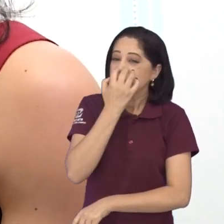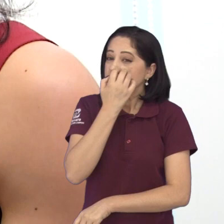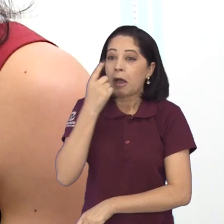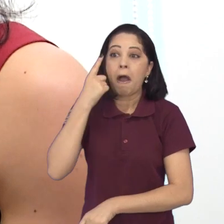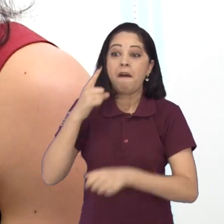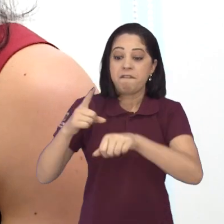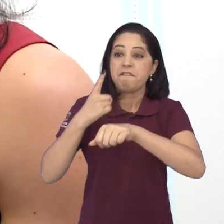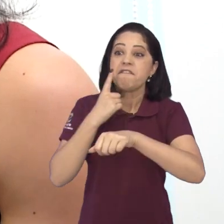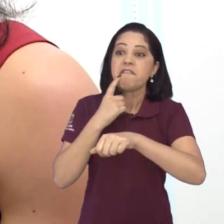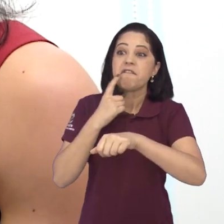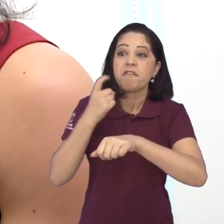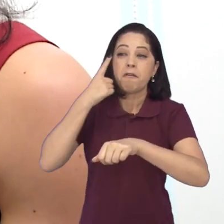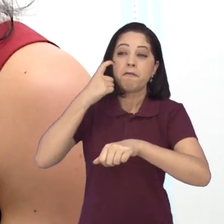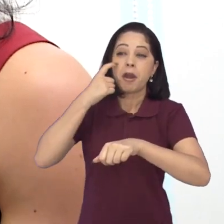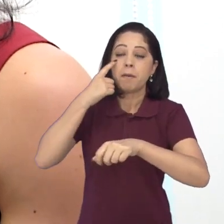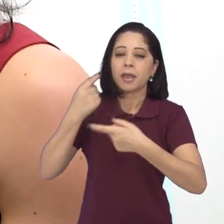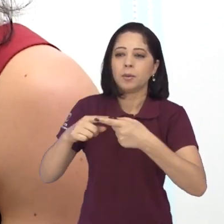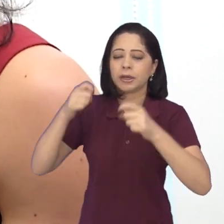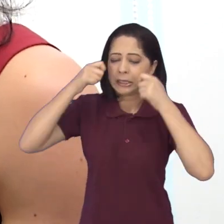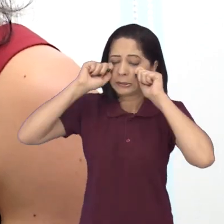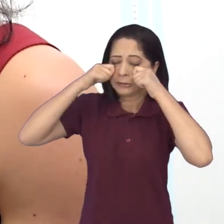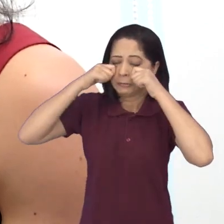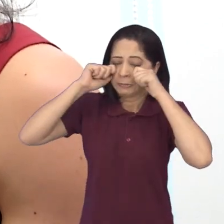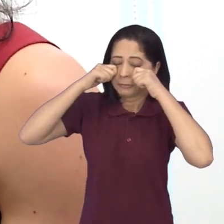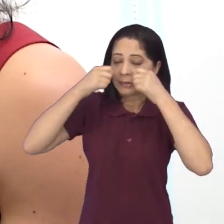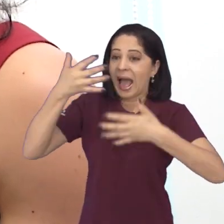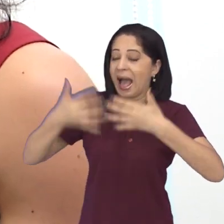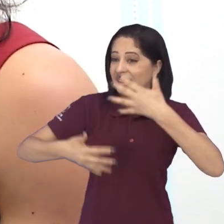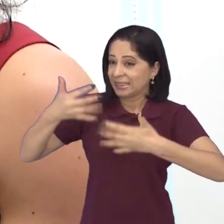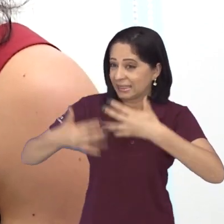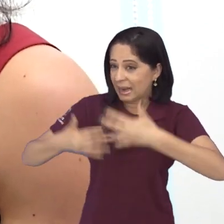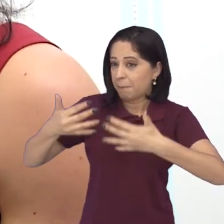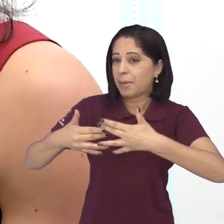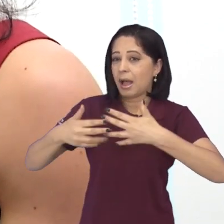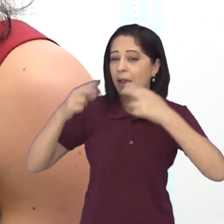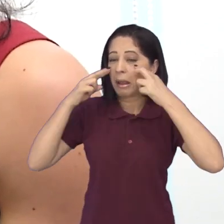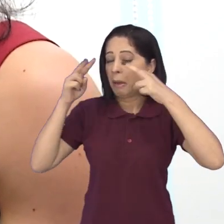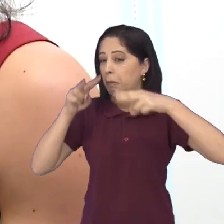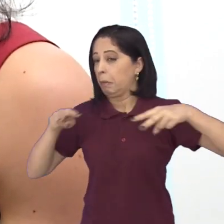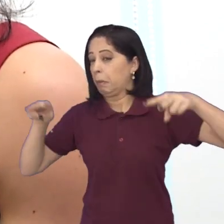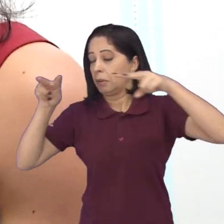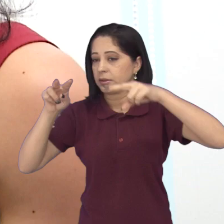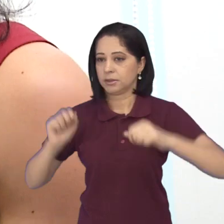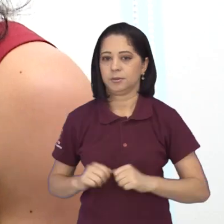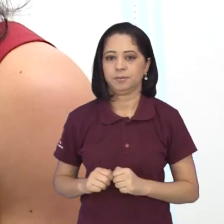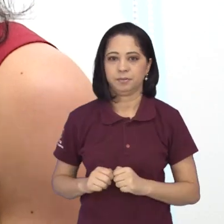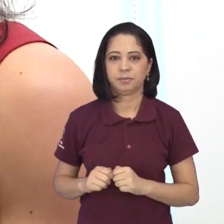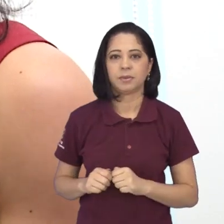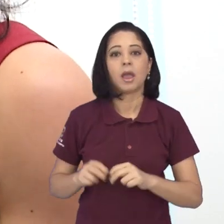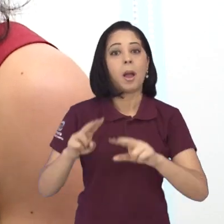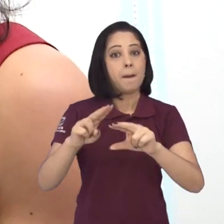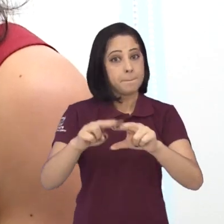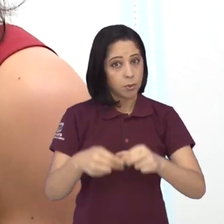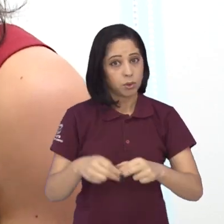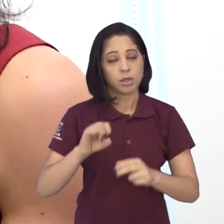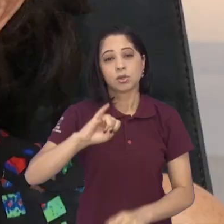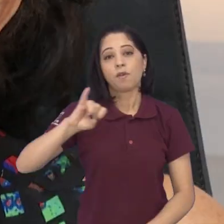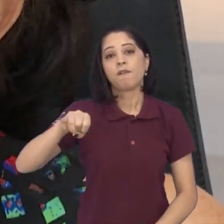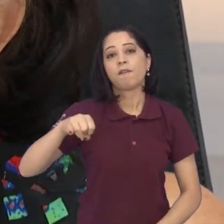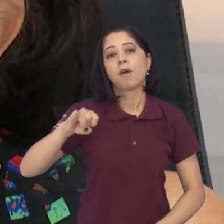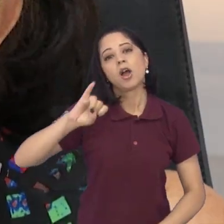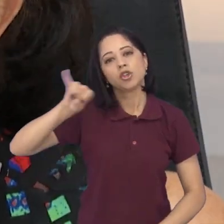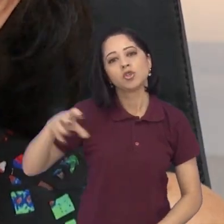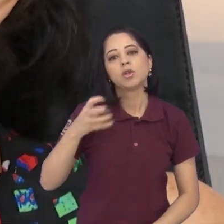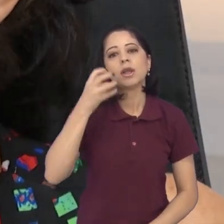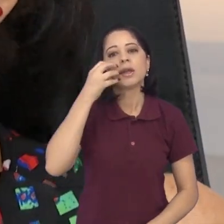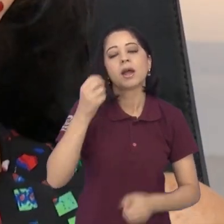as alergias oculares, que elas devem ser tratadas, porque o hábito de coçar os olhos também pode atrapalhar muito o desenvolvimento visual. Por